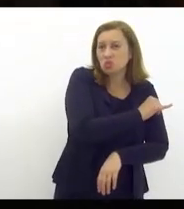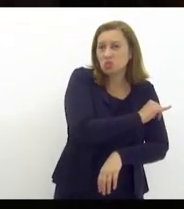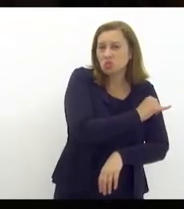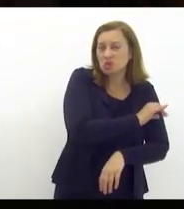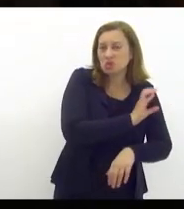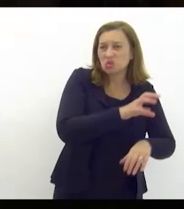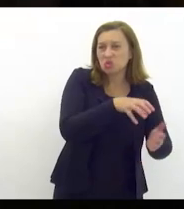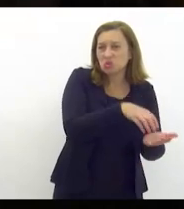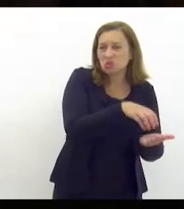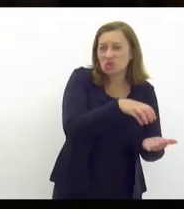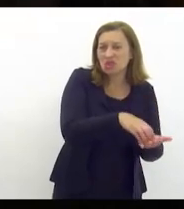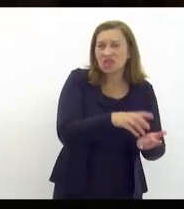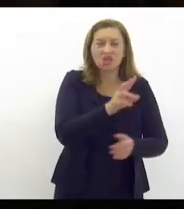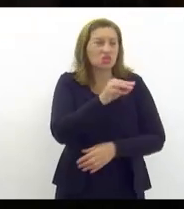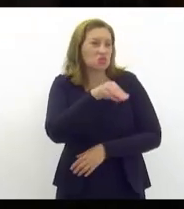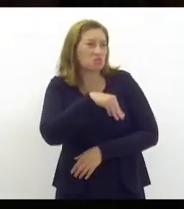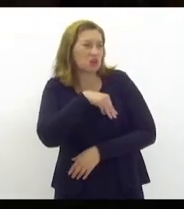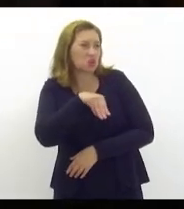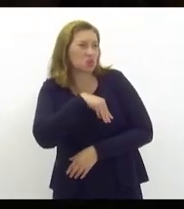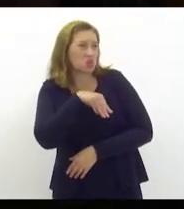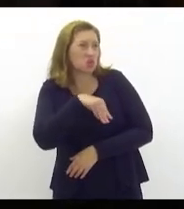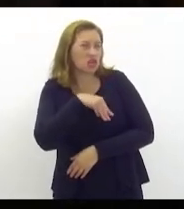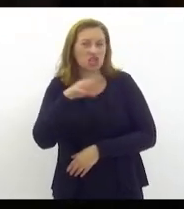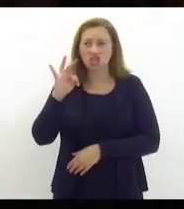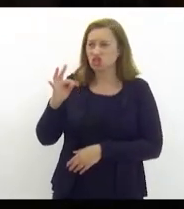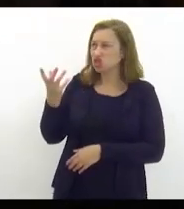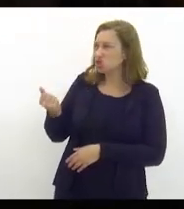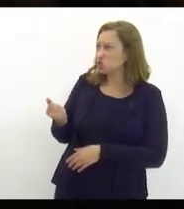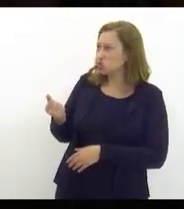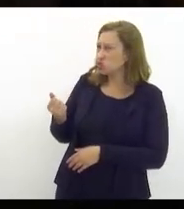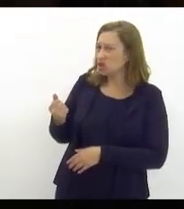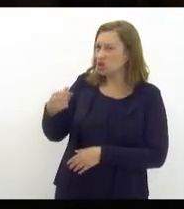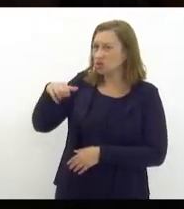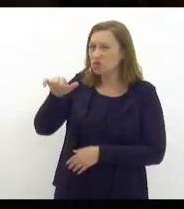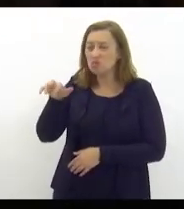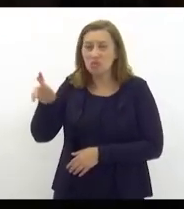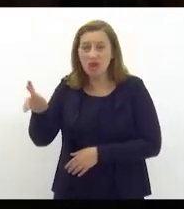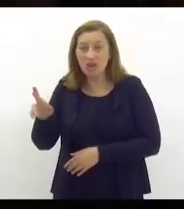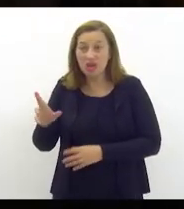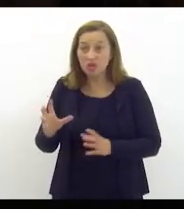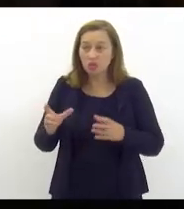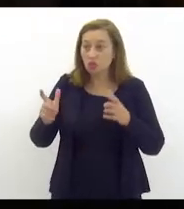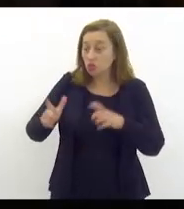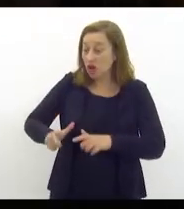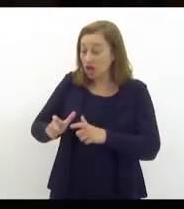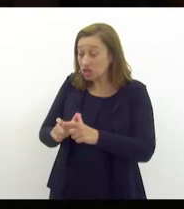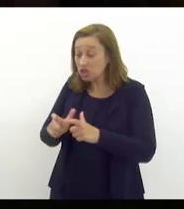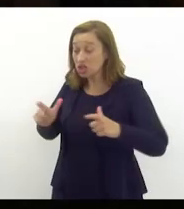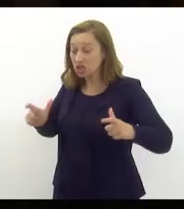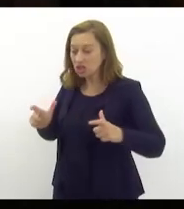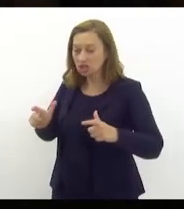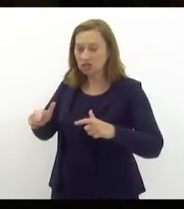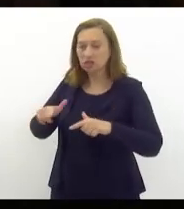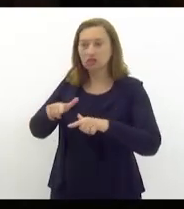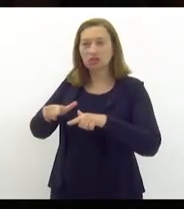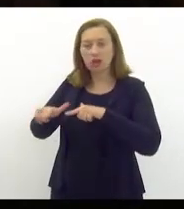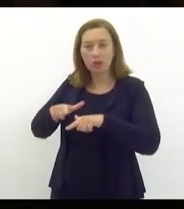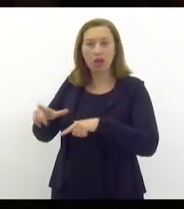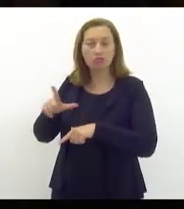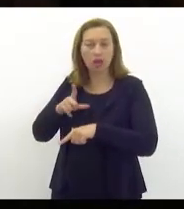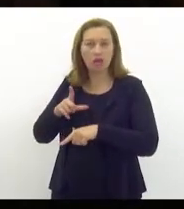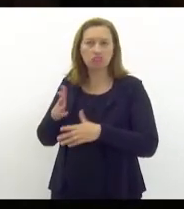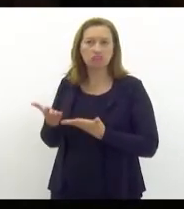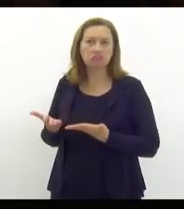em Madureira, ou na Tijuca, ou no Meia, estou falando assim dos grandes polos geradores de emprego, tem